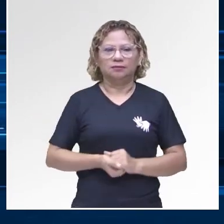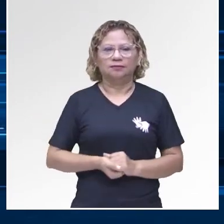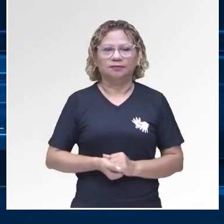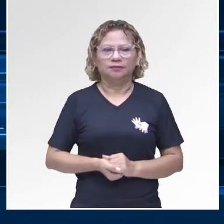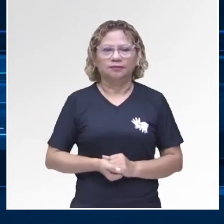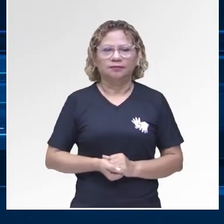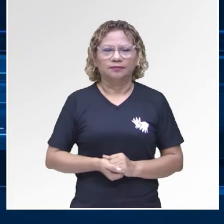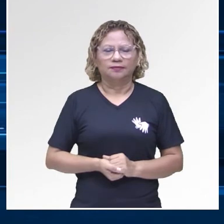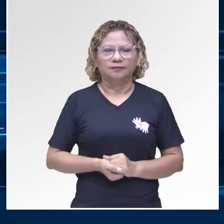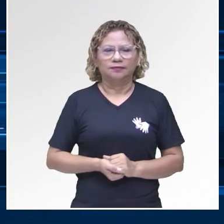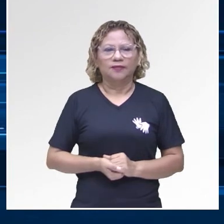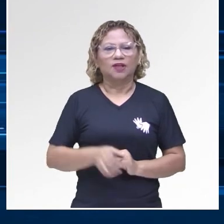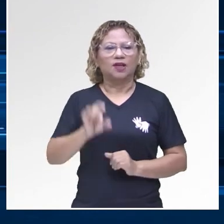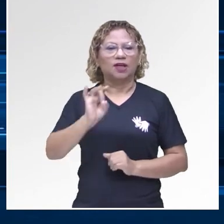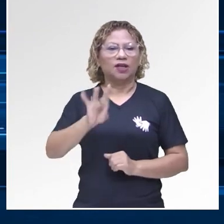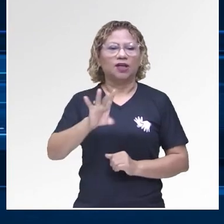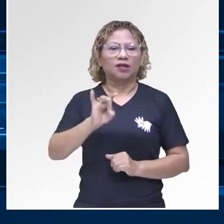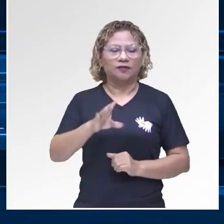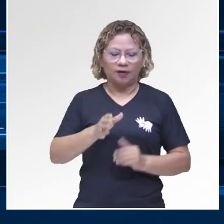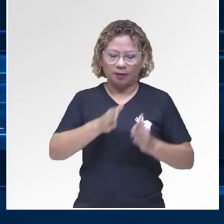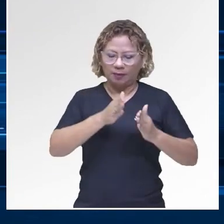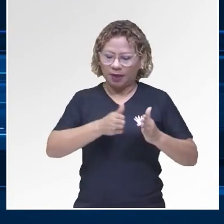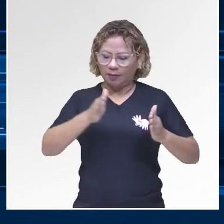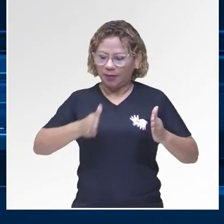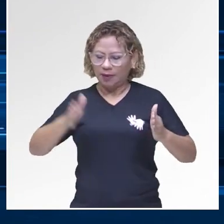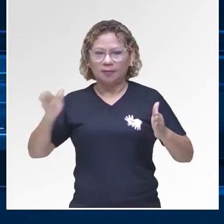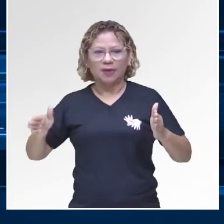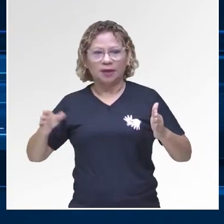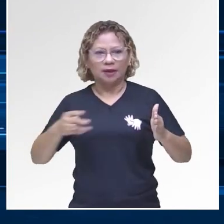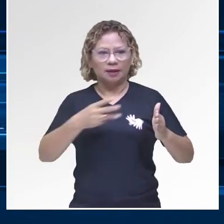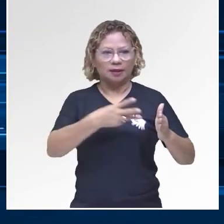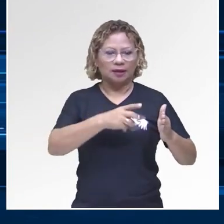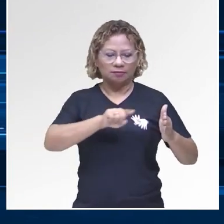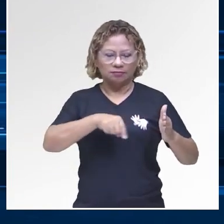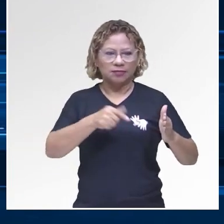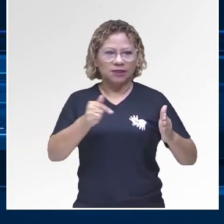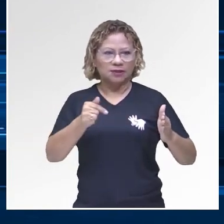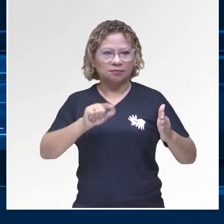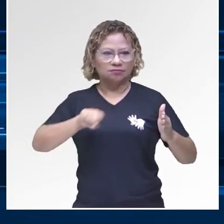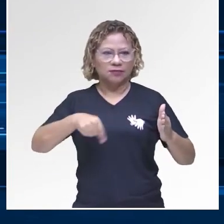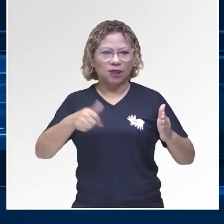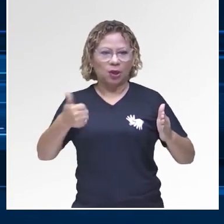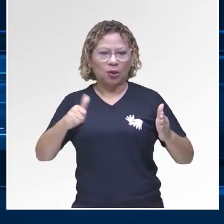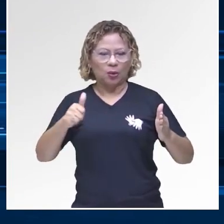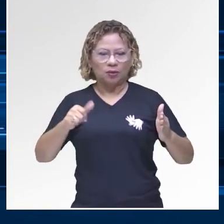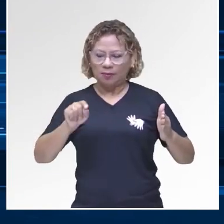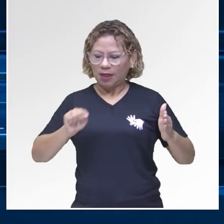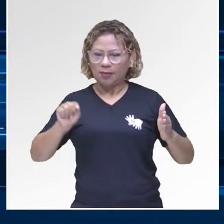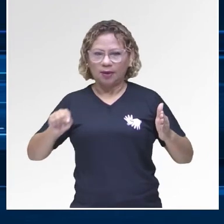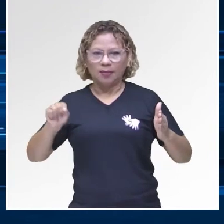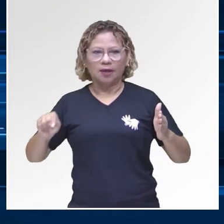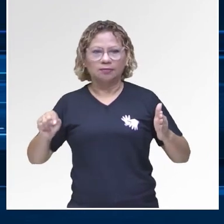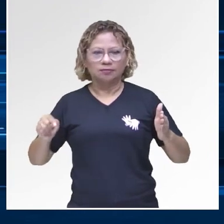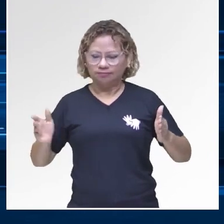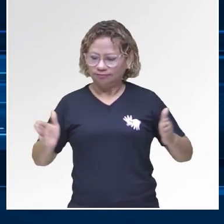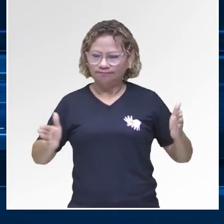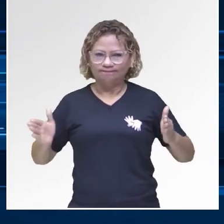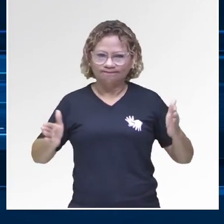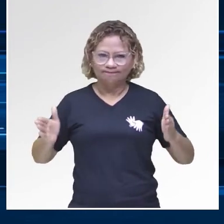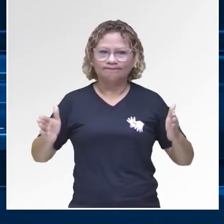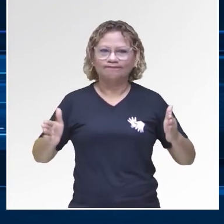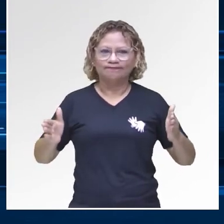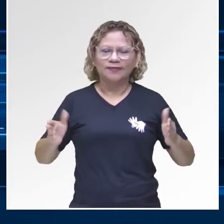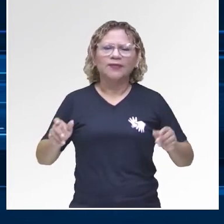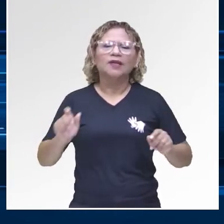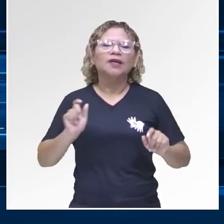já veio aqui, ó, a sequência. Só em olhar para cá, tu já tem como identificar os dados do problema. Quem